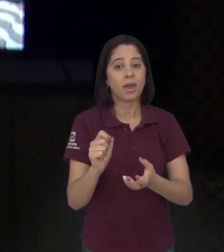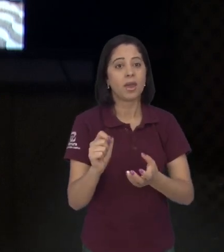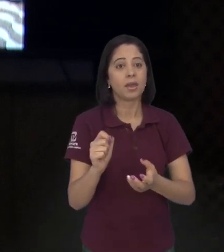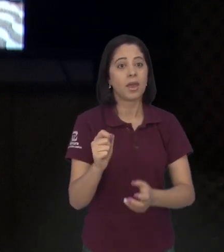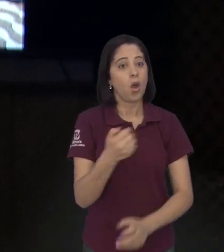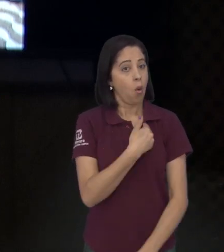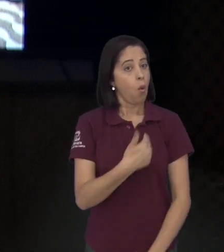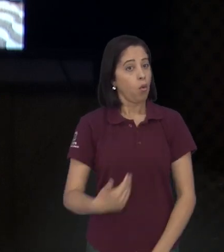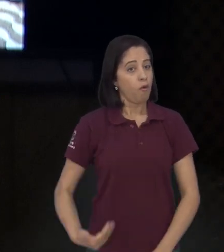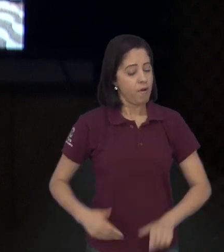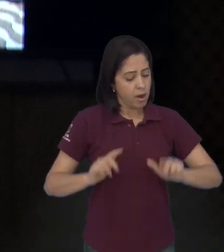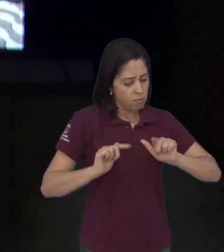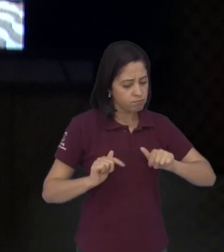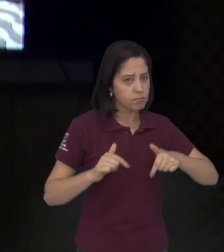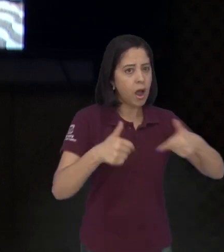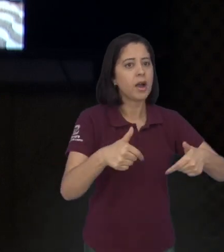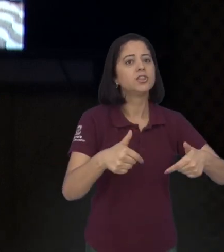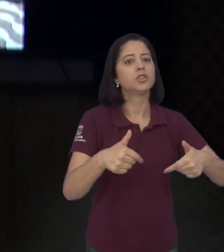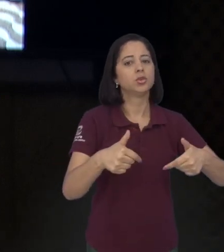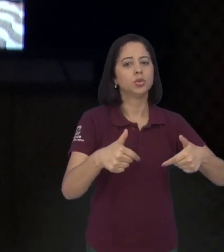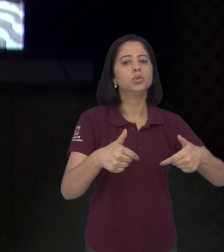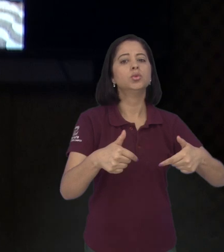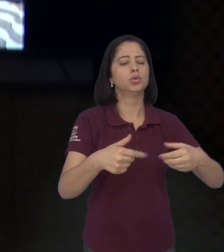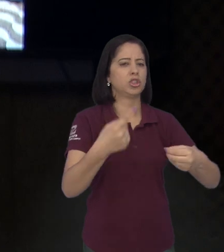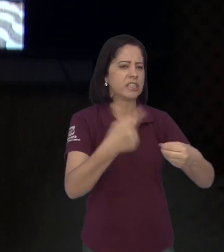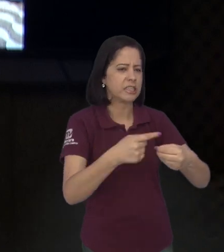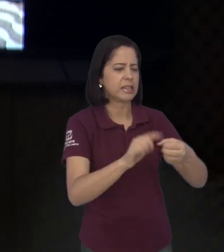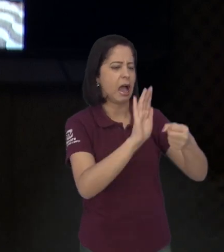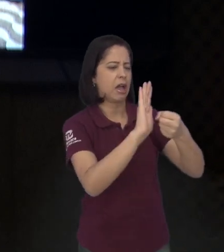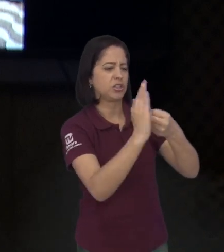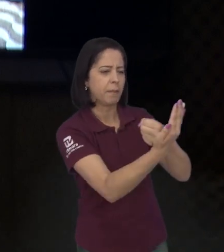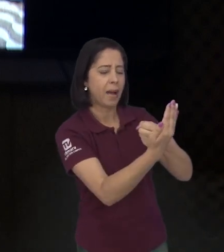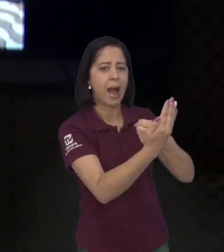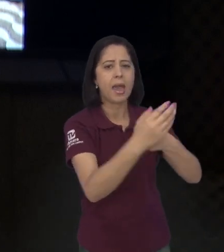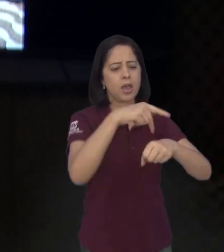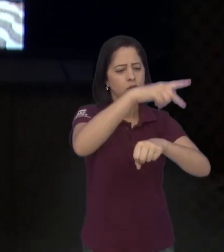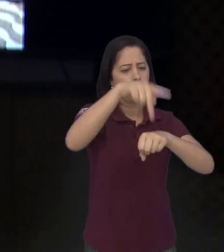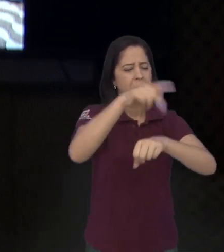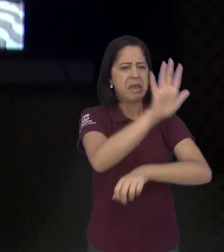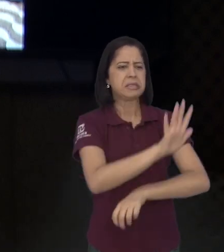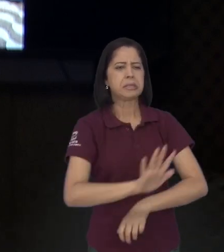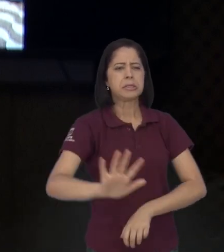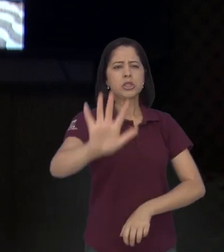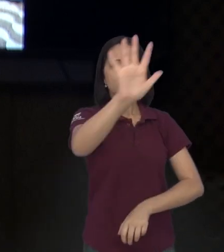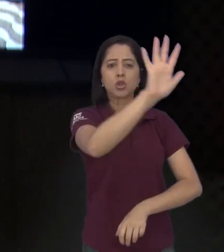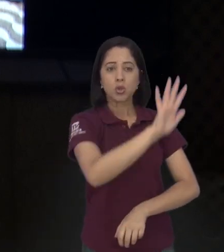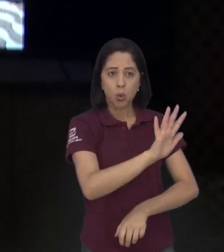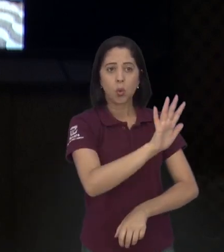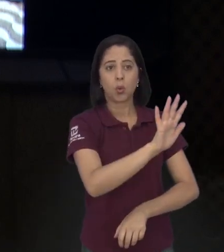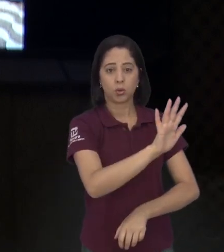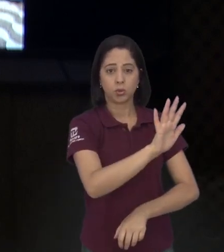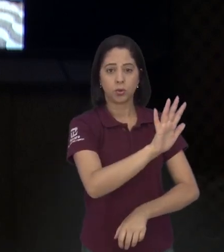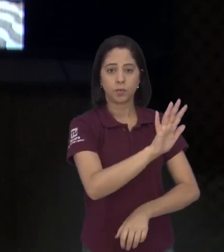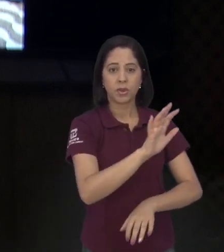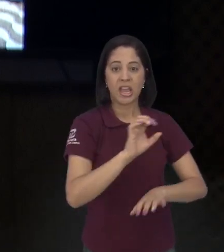nós esperamos que os nossos governantes tomem ações para a nossa cidade, os bairros, o país inteiro.